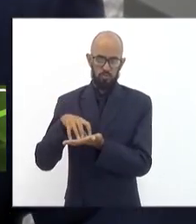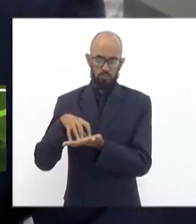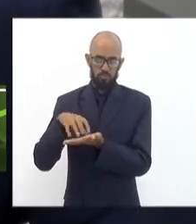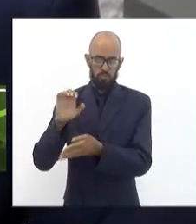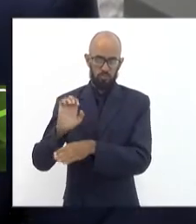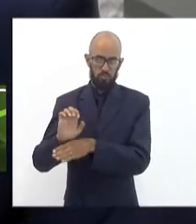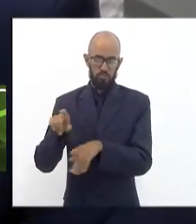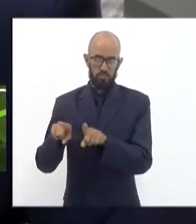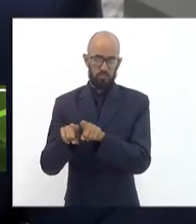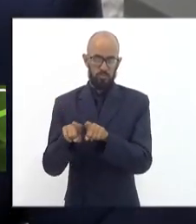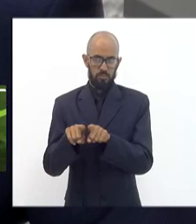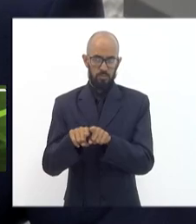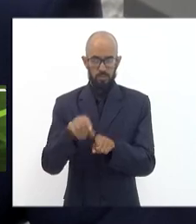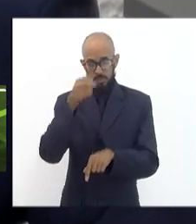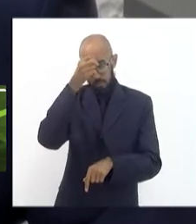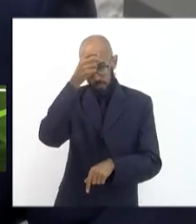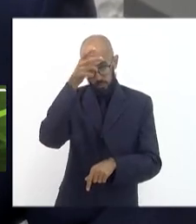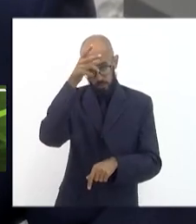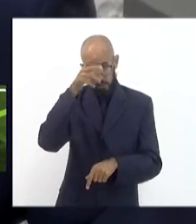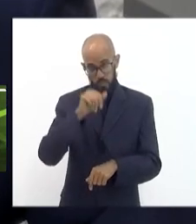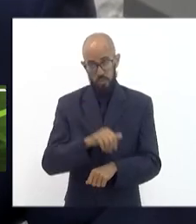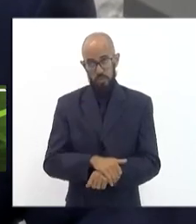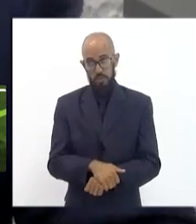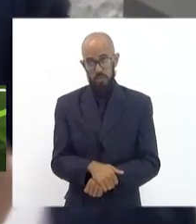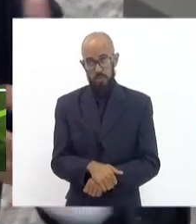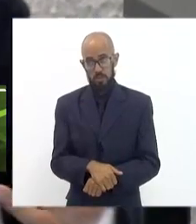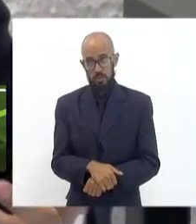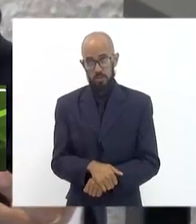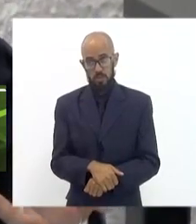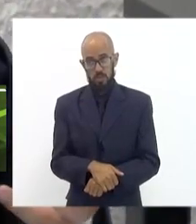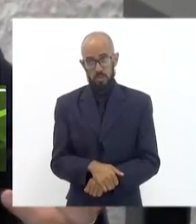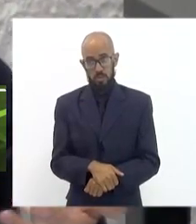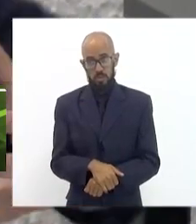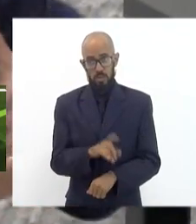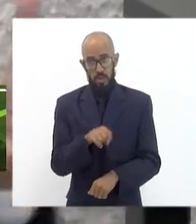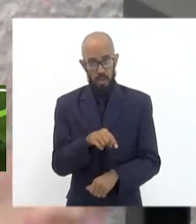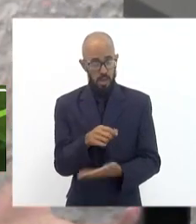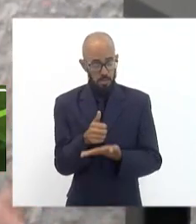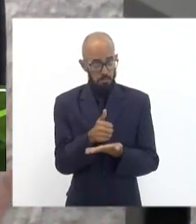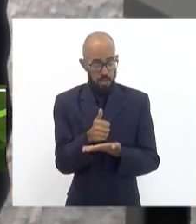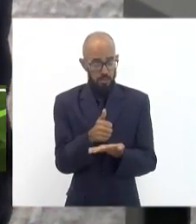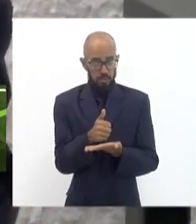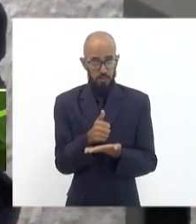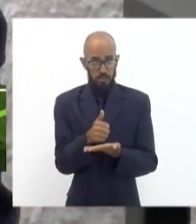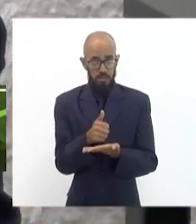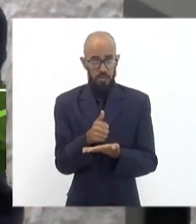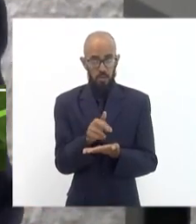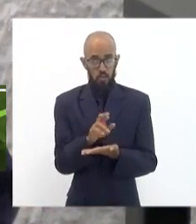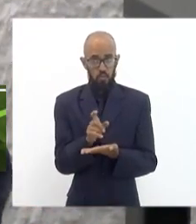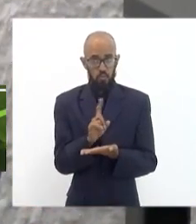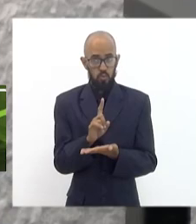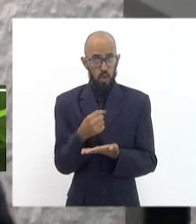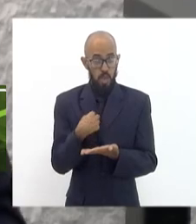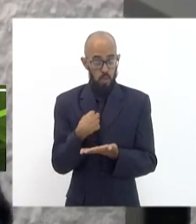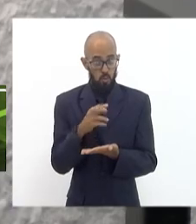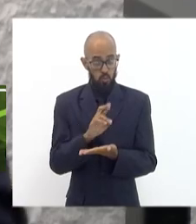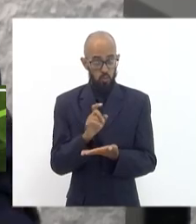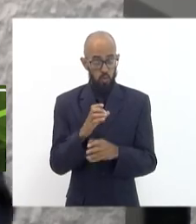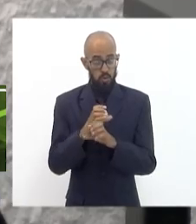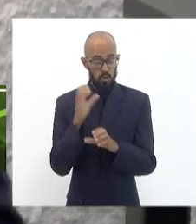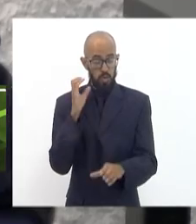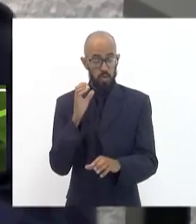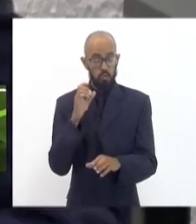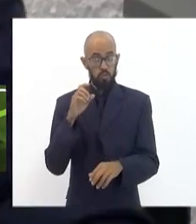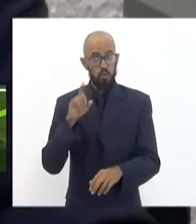Estado mas tem apoiado as prefeituras e essa essência do estudo de ar eu não sou engenheiro sou advogado mas